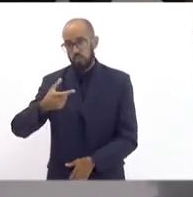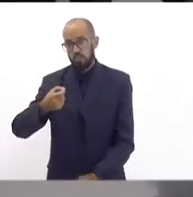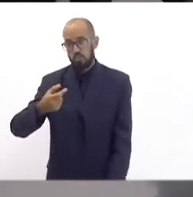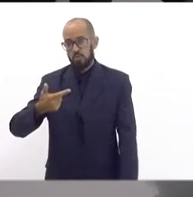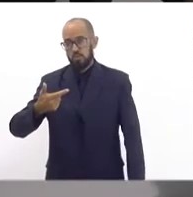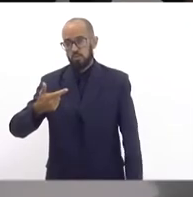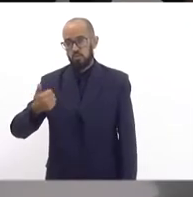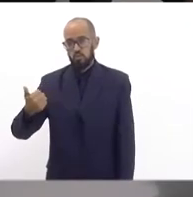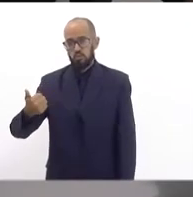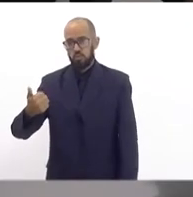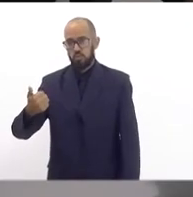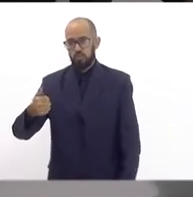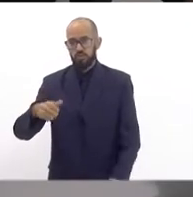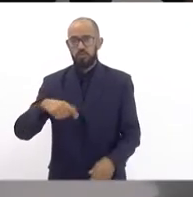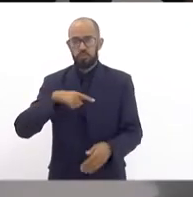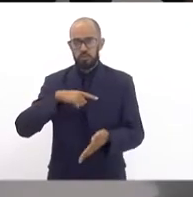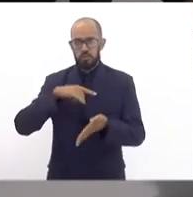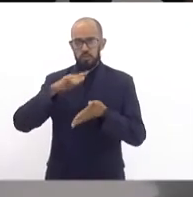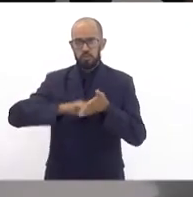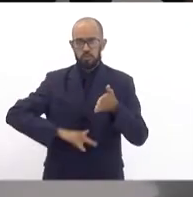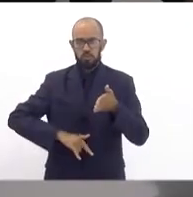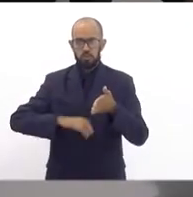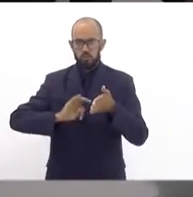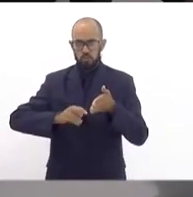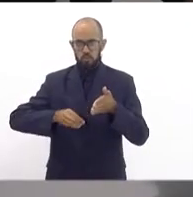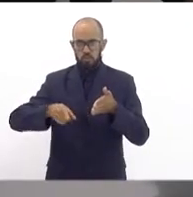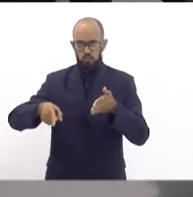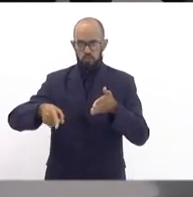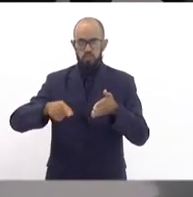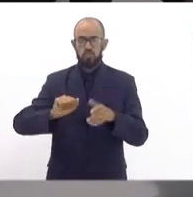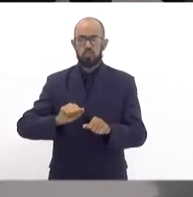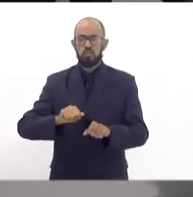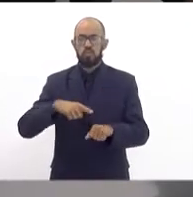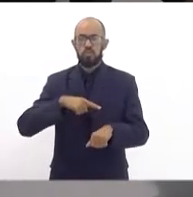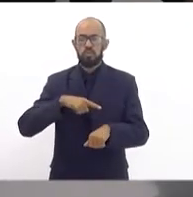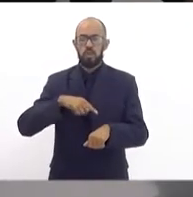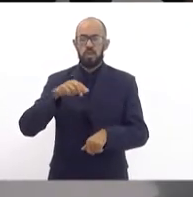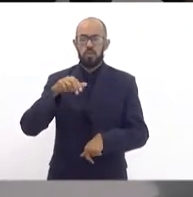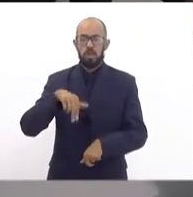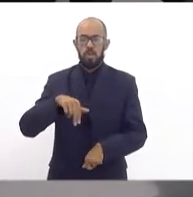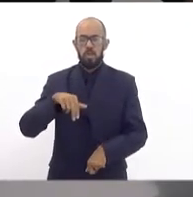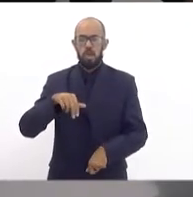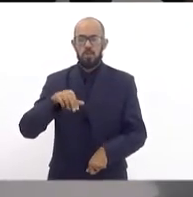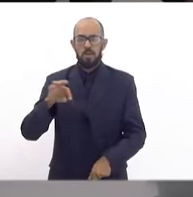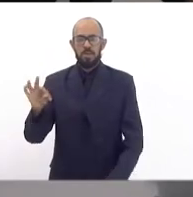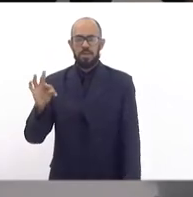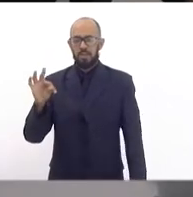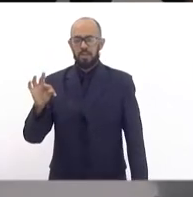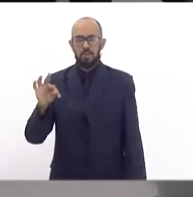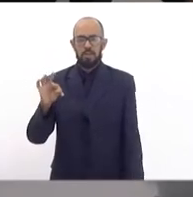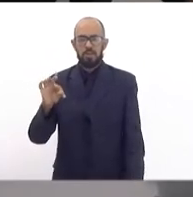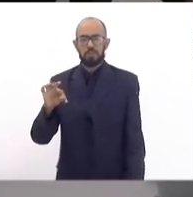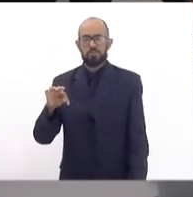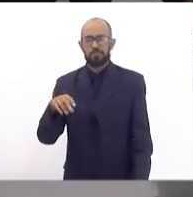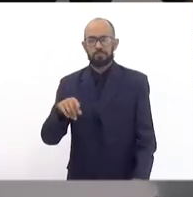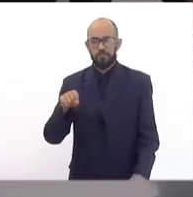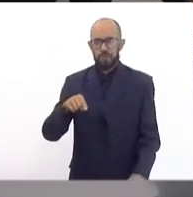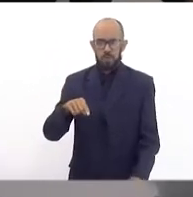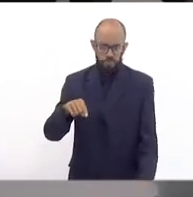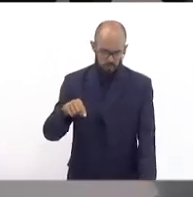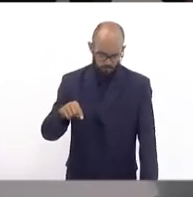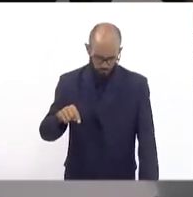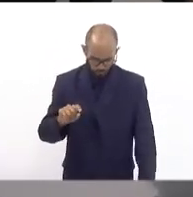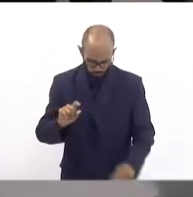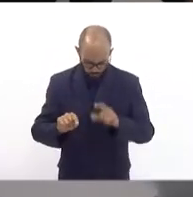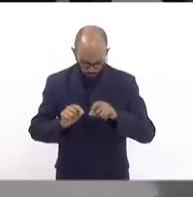documentos. Inclusive, desses documentos surgiu uma nota técnica. Essa nota técnica, ela é, vamos dizer assim, o